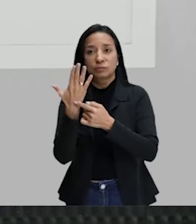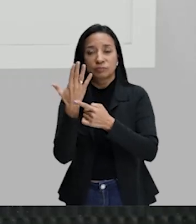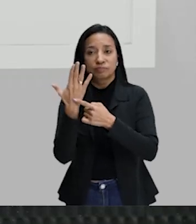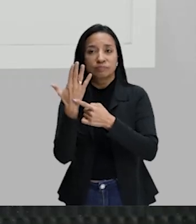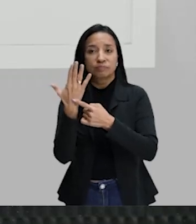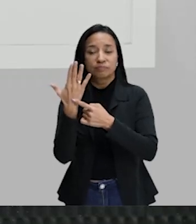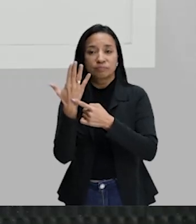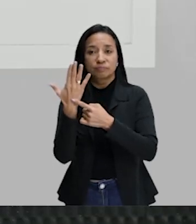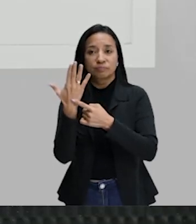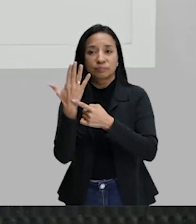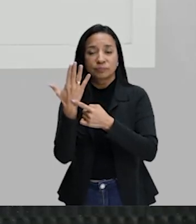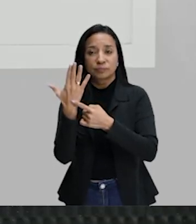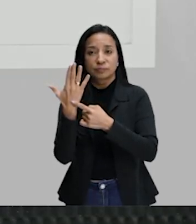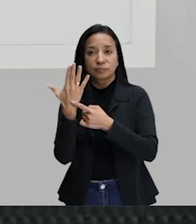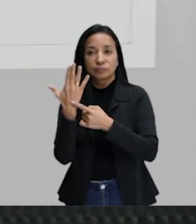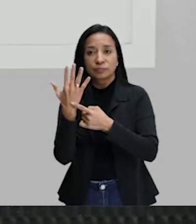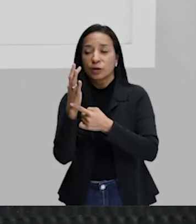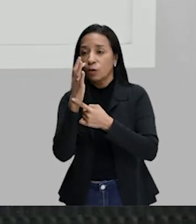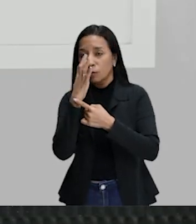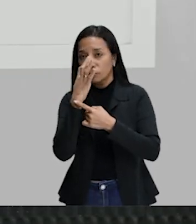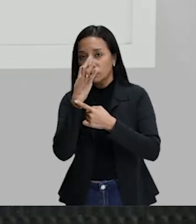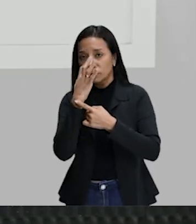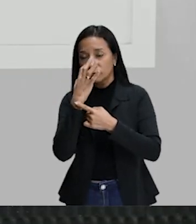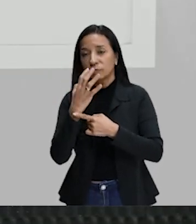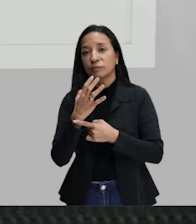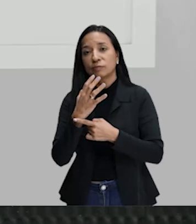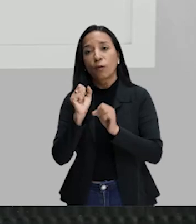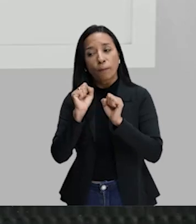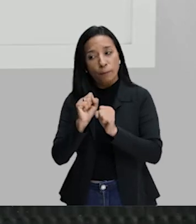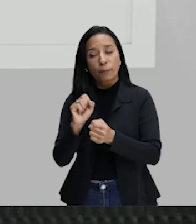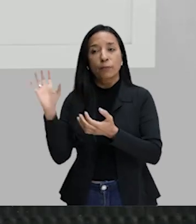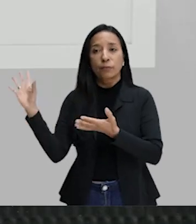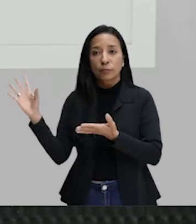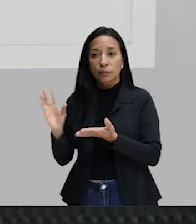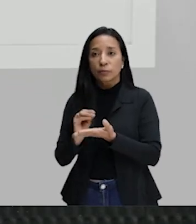desculpa. Ok? Então, observação. Vamos colocar aí, ó.